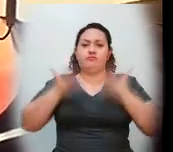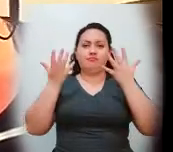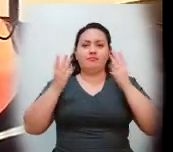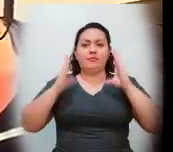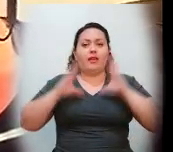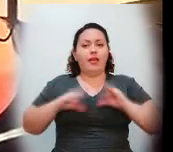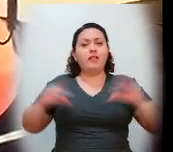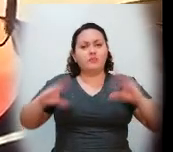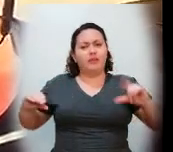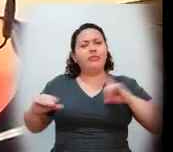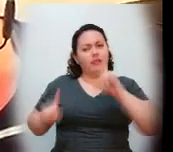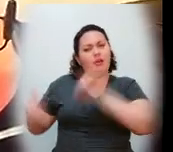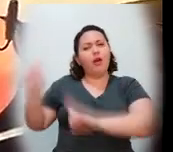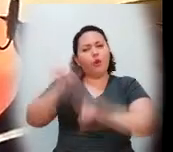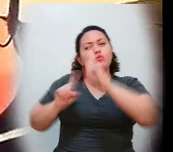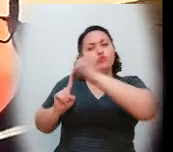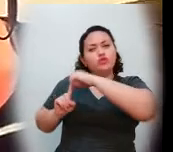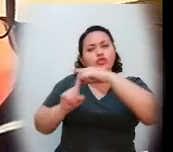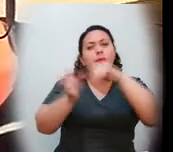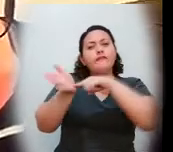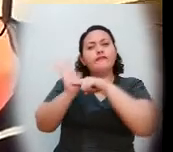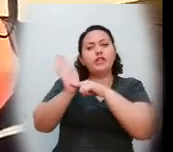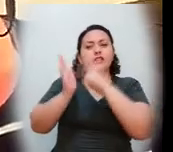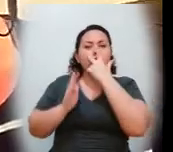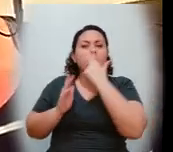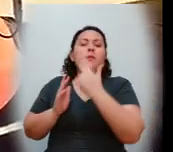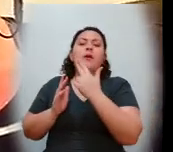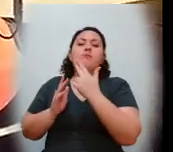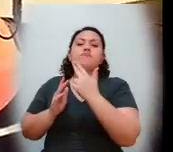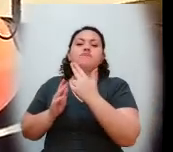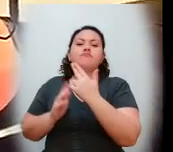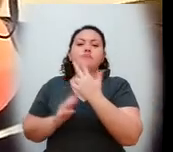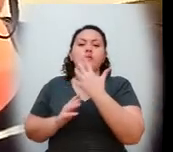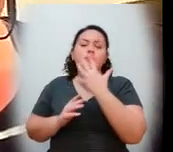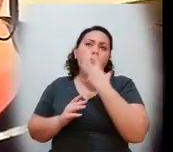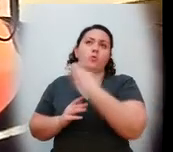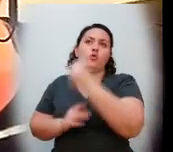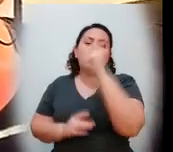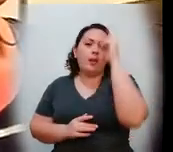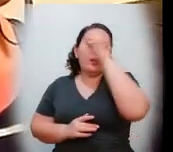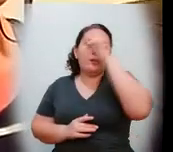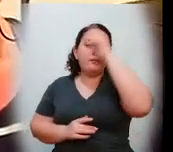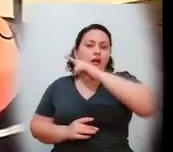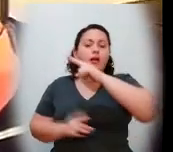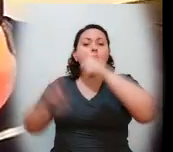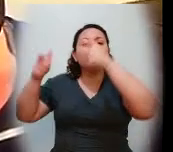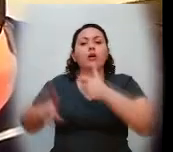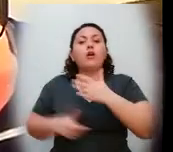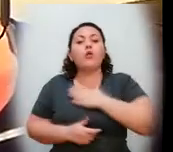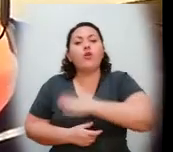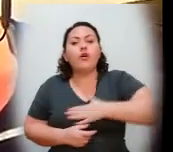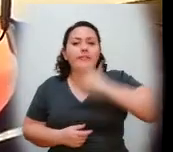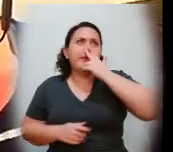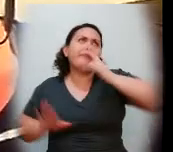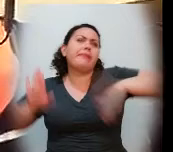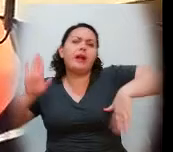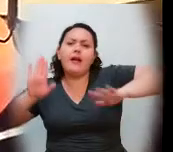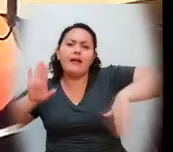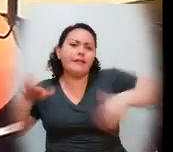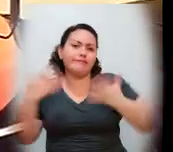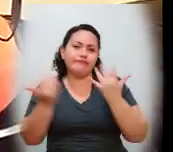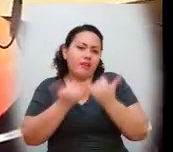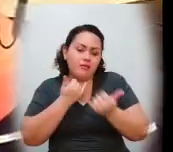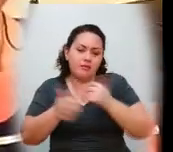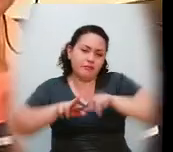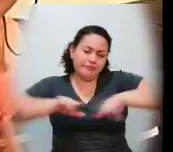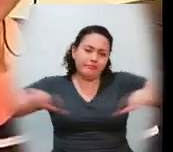tem algumas induções que são bem legais, que nos levam para lugares que a gente gosta muito, por exemplo, praia, eu gosto muito, acho que tu também.